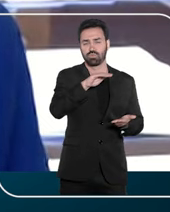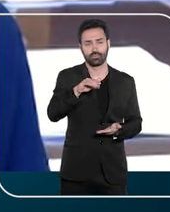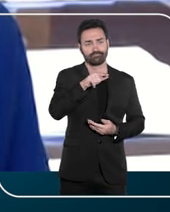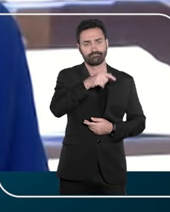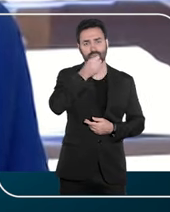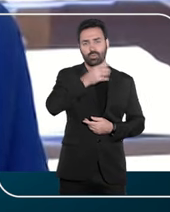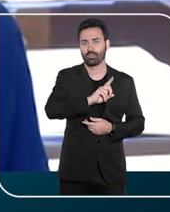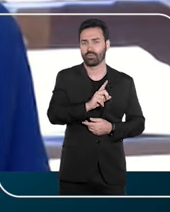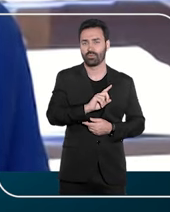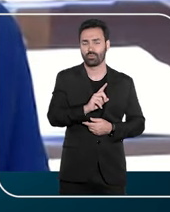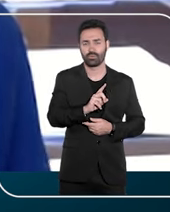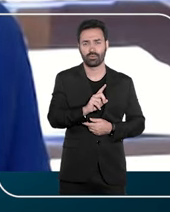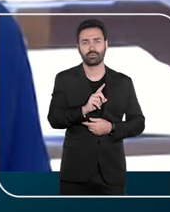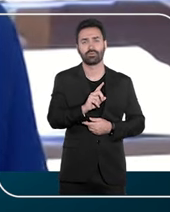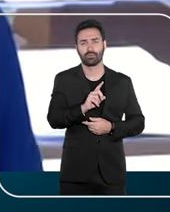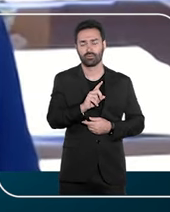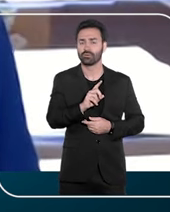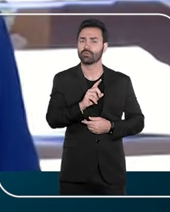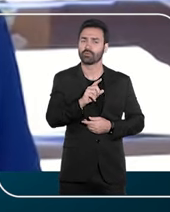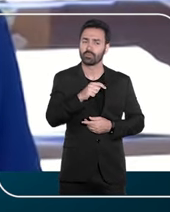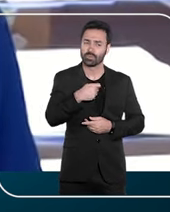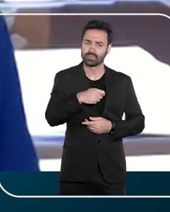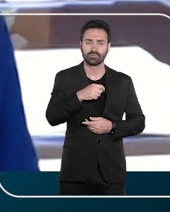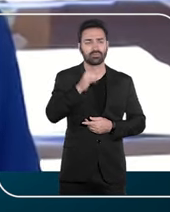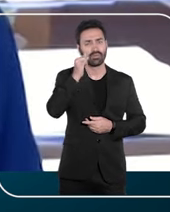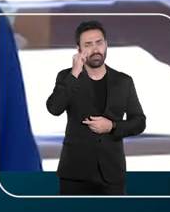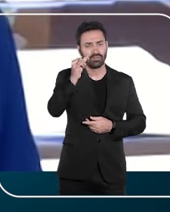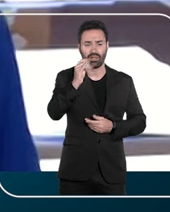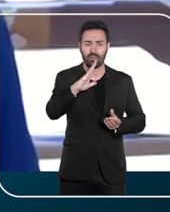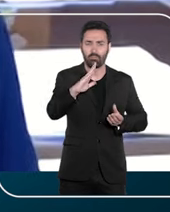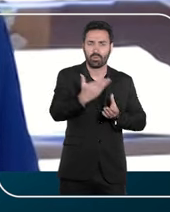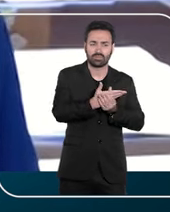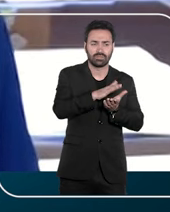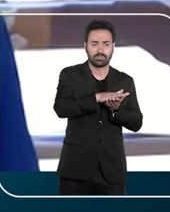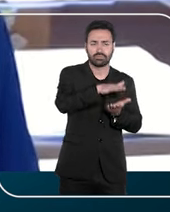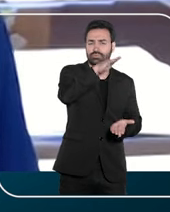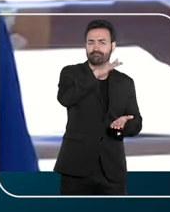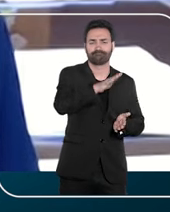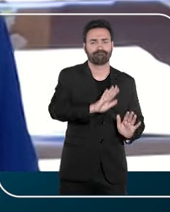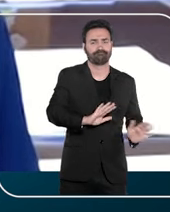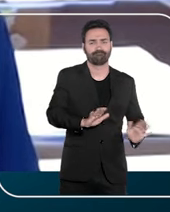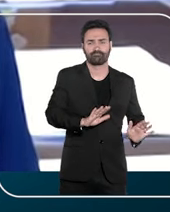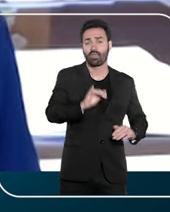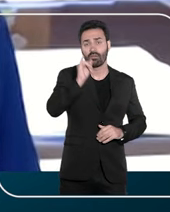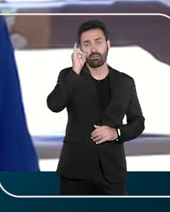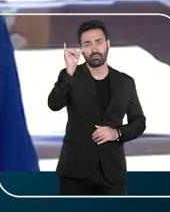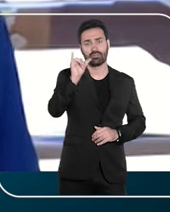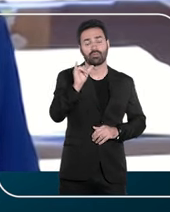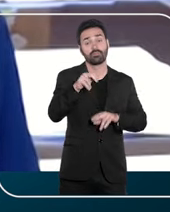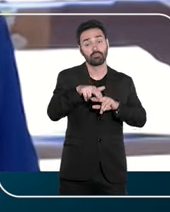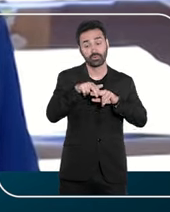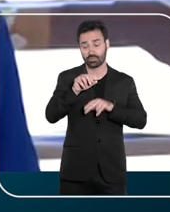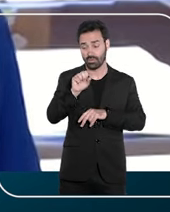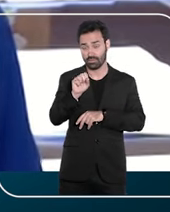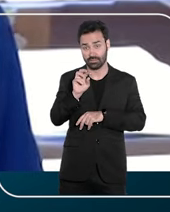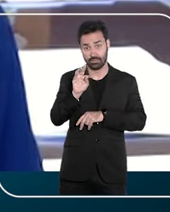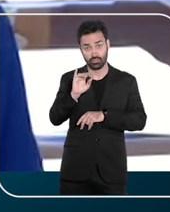precisa ser mais contida. E a função do STJ é exatamente colocar os parâmetros para